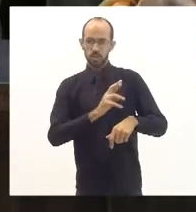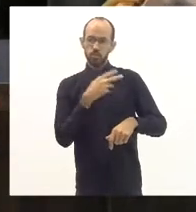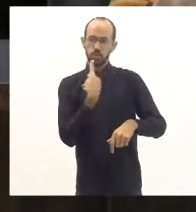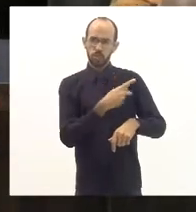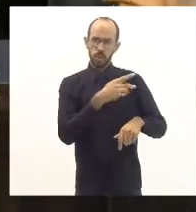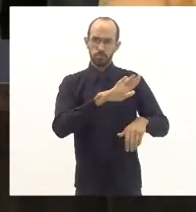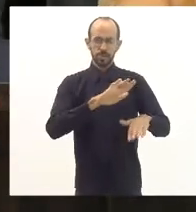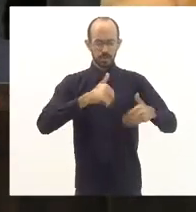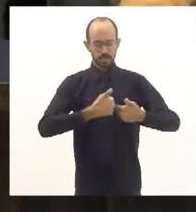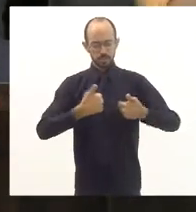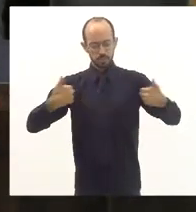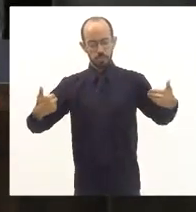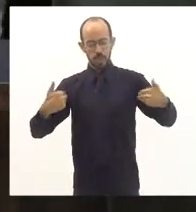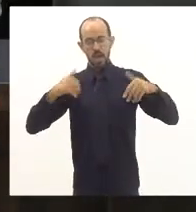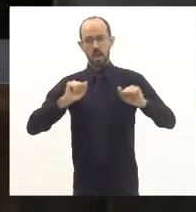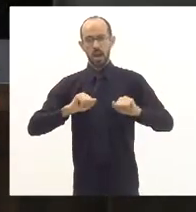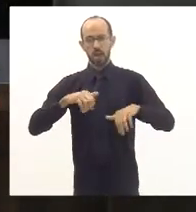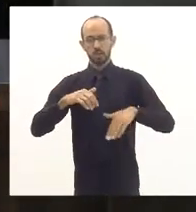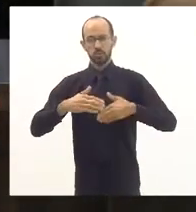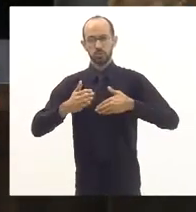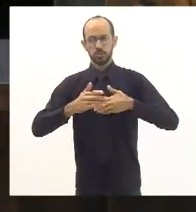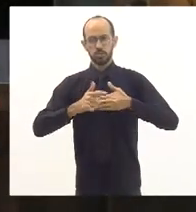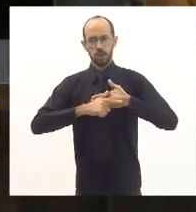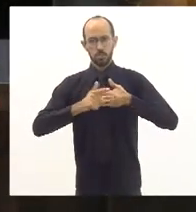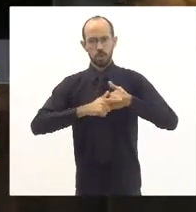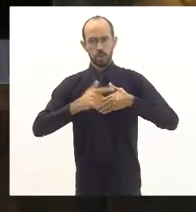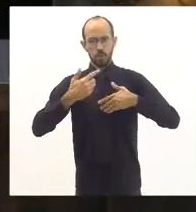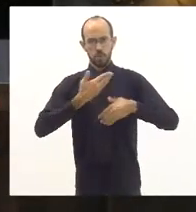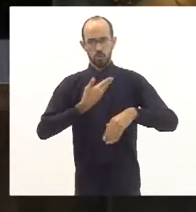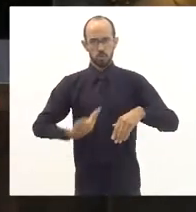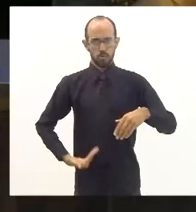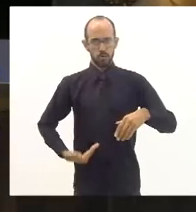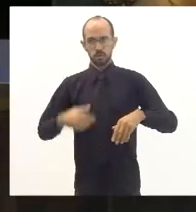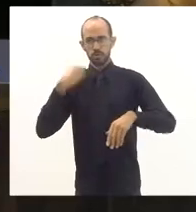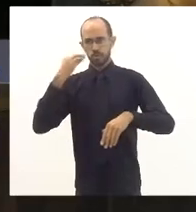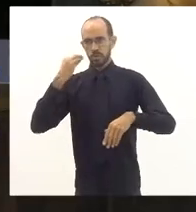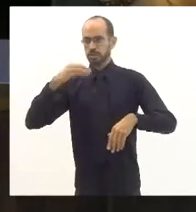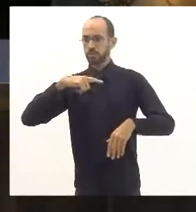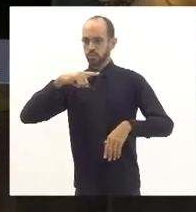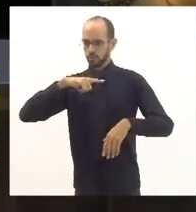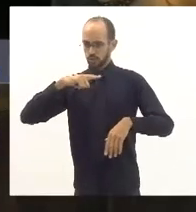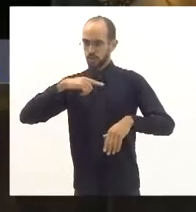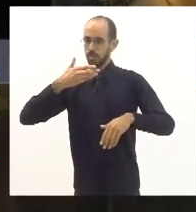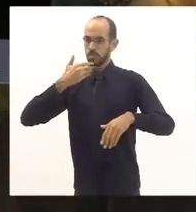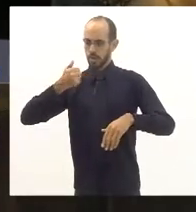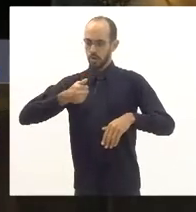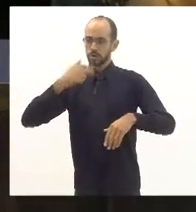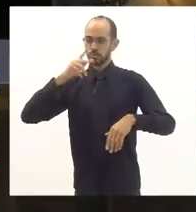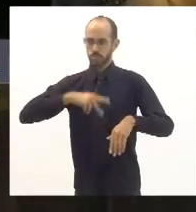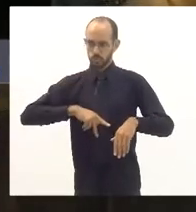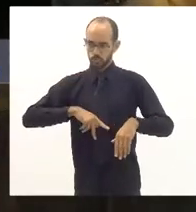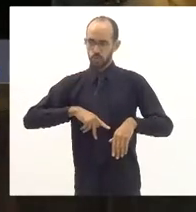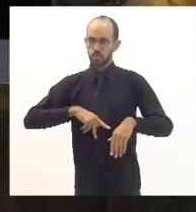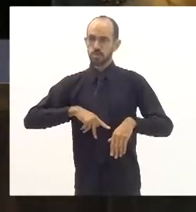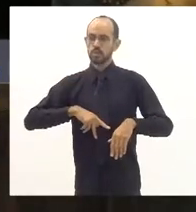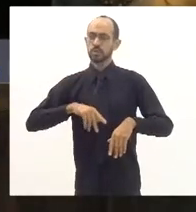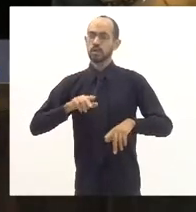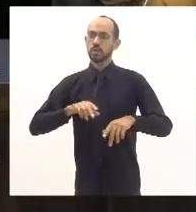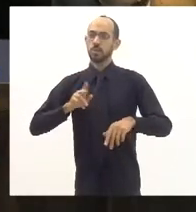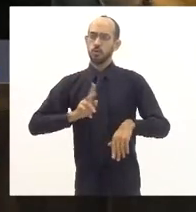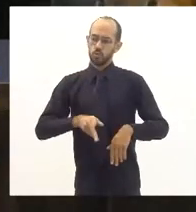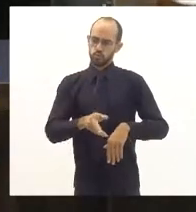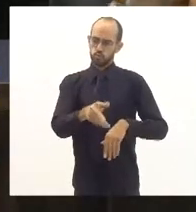isso da função pública, tinha uma experiência, trouxe as melhores pessoas, deu continuidade aos programas